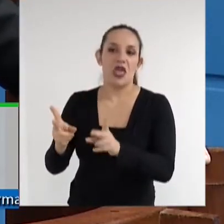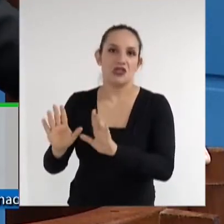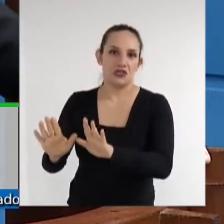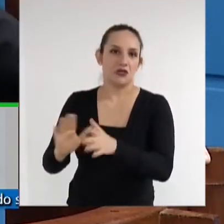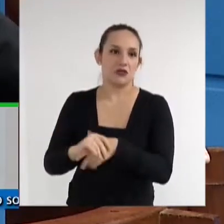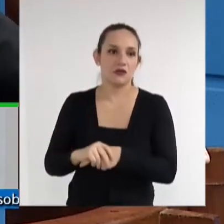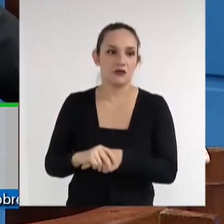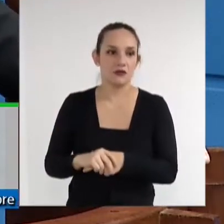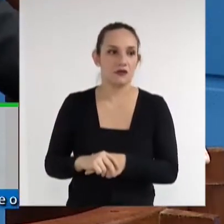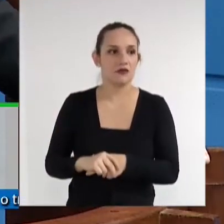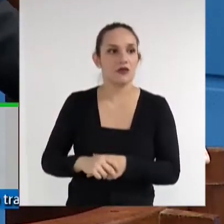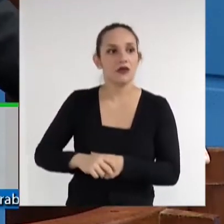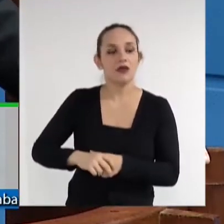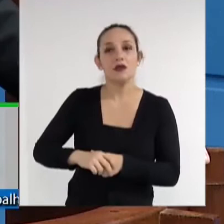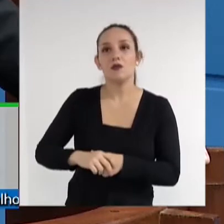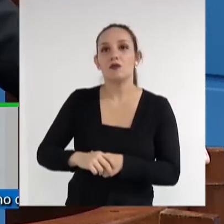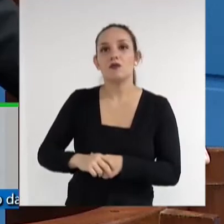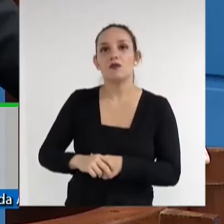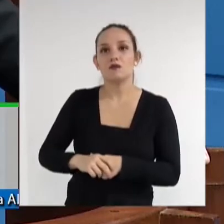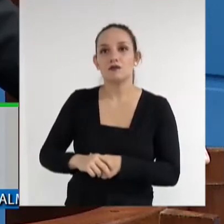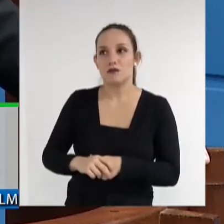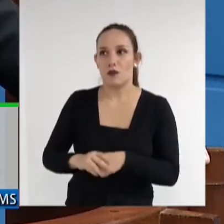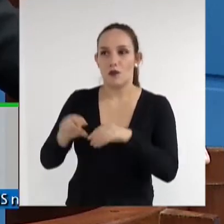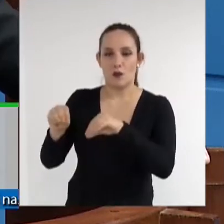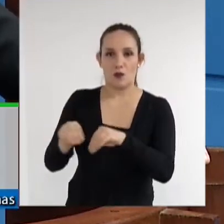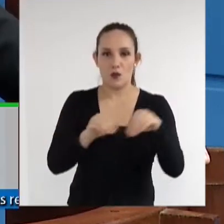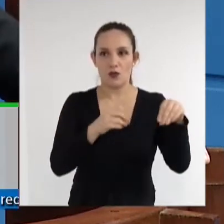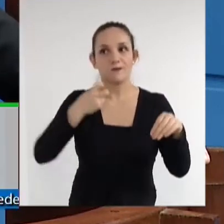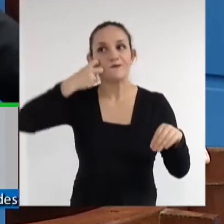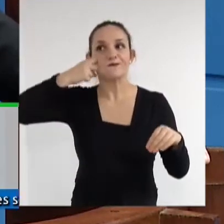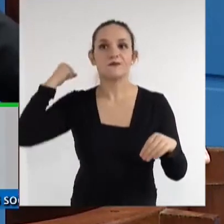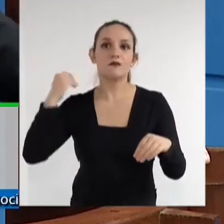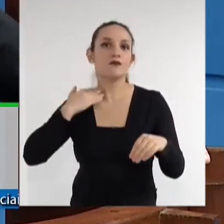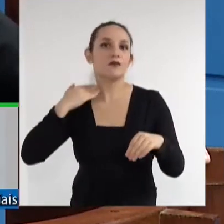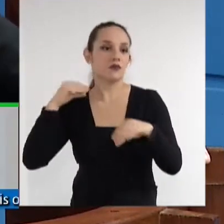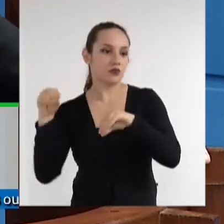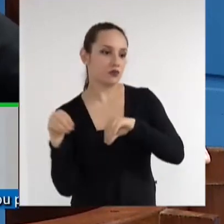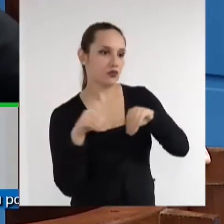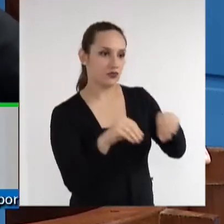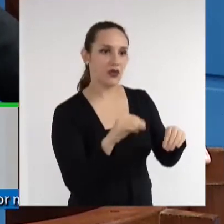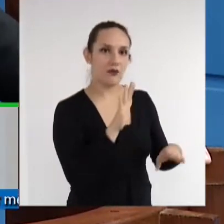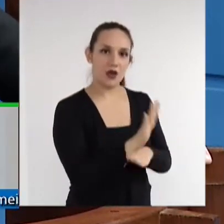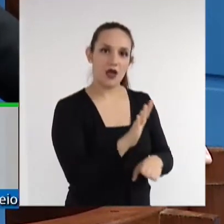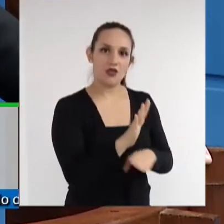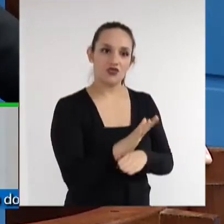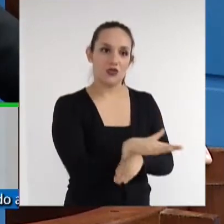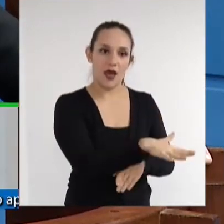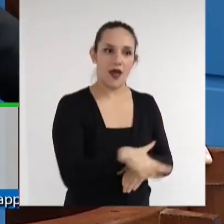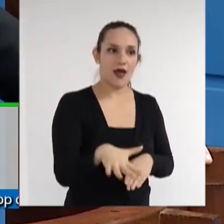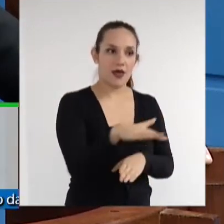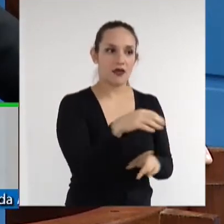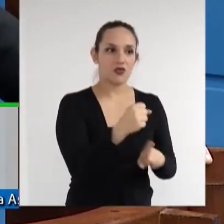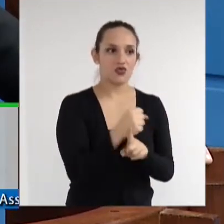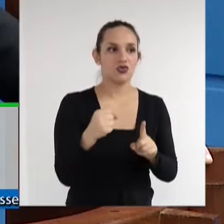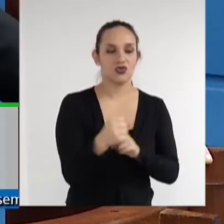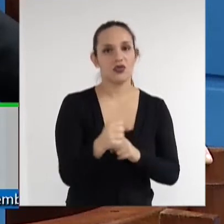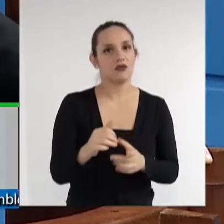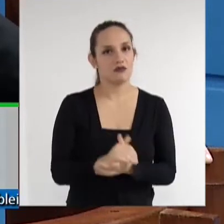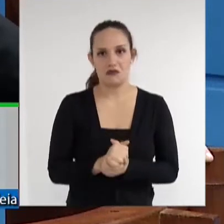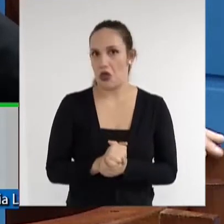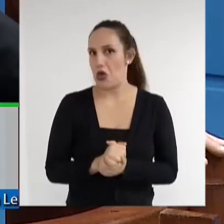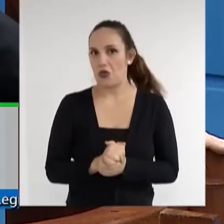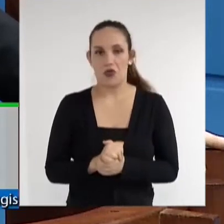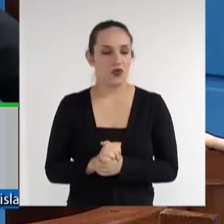Mexer nos lucros dos bancos para transferir um pouco desses recursos para as áreas sociais,